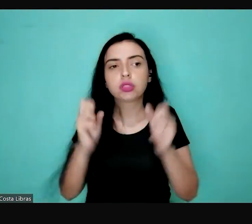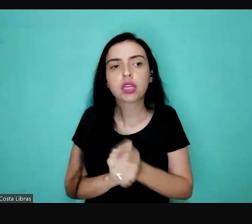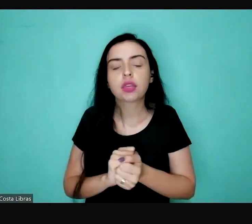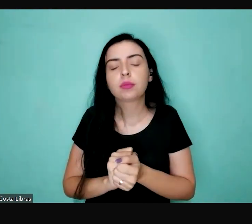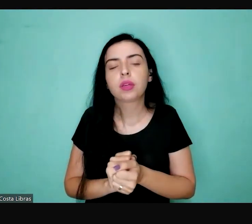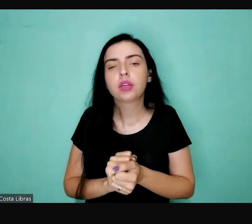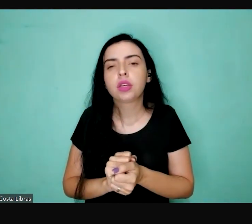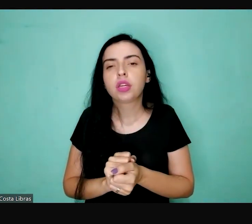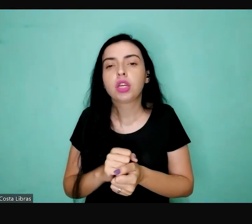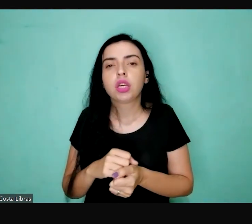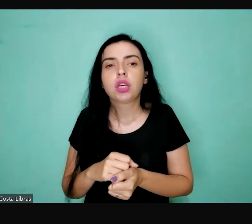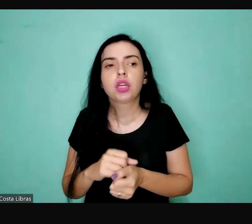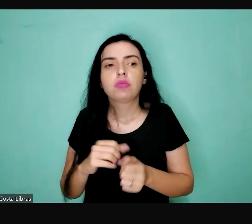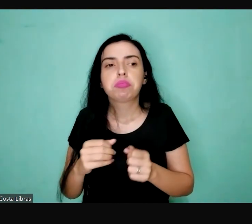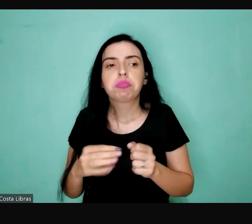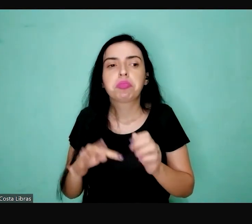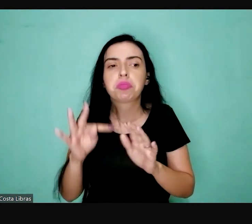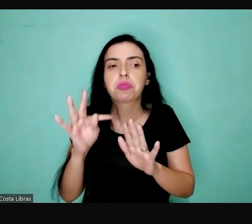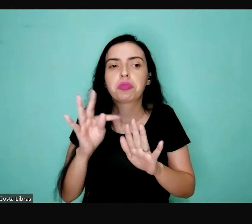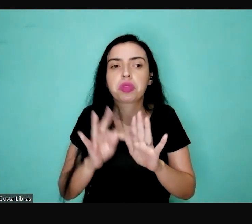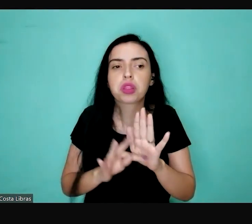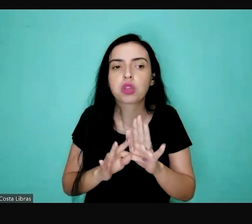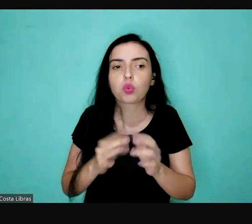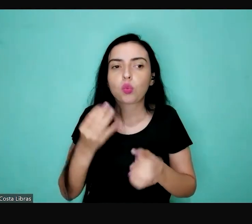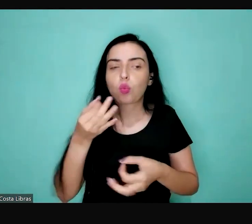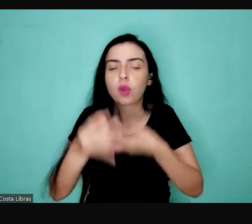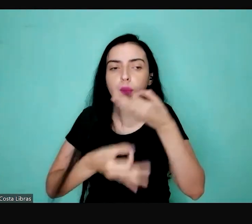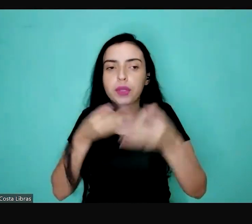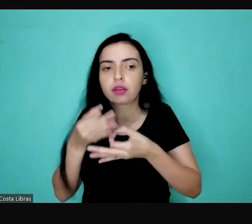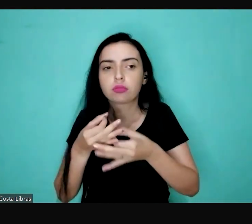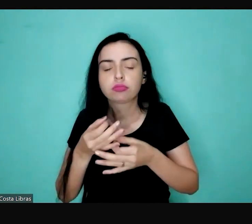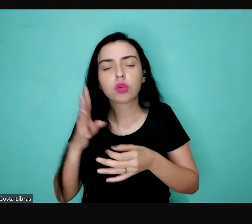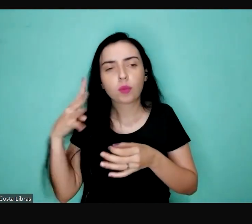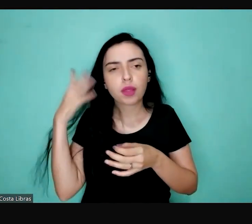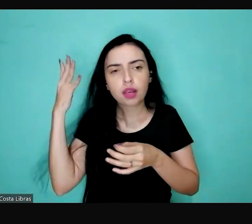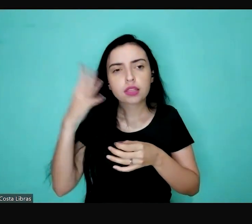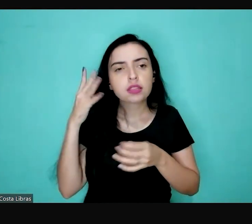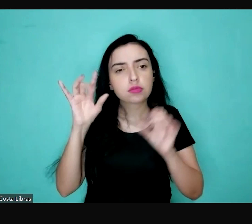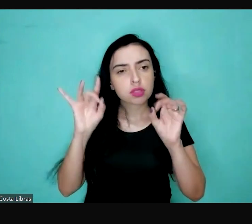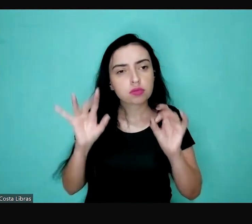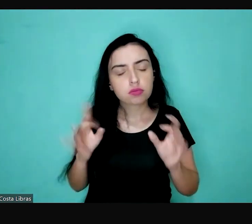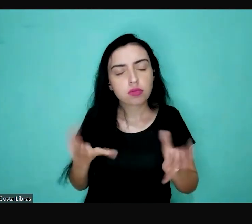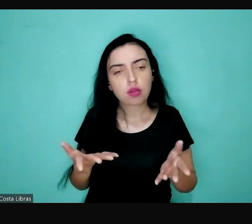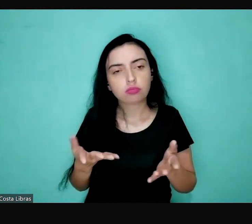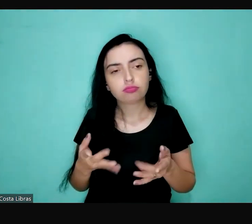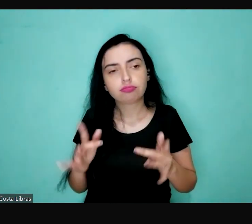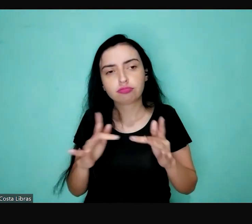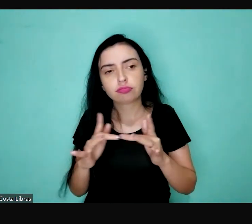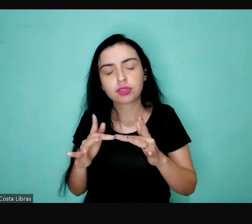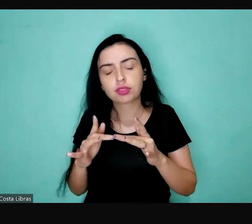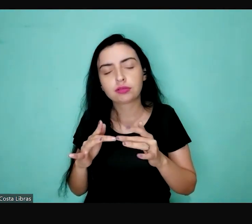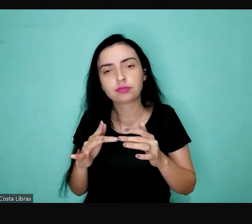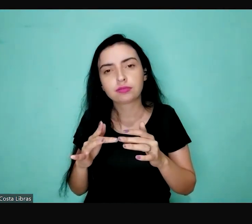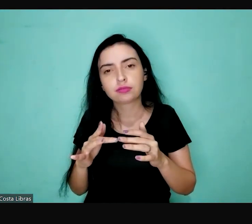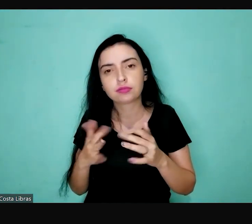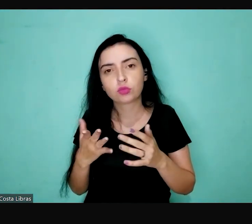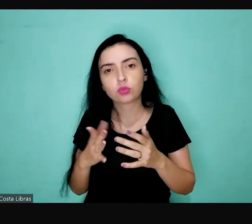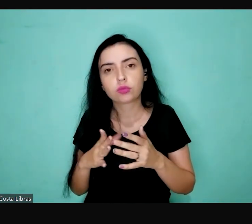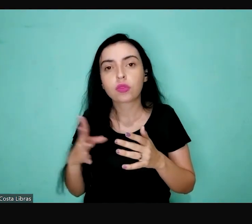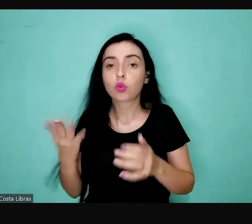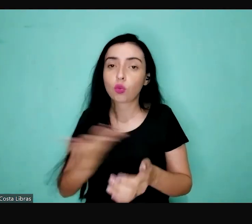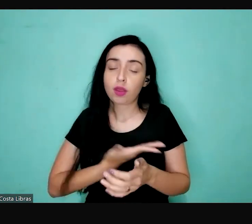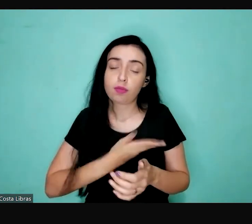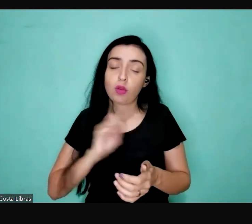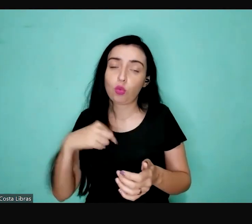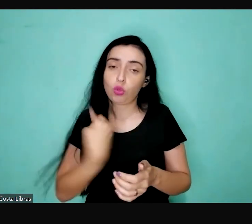argumentação, etc. E aí um palestrante específico, olha que coincidência, é nada menos do que um colega